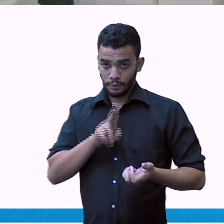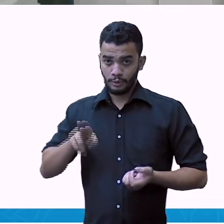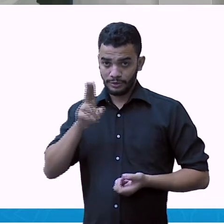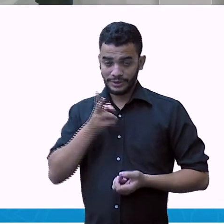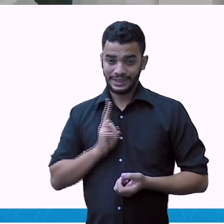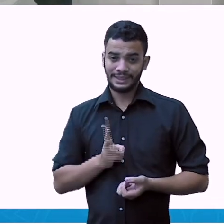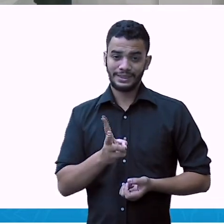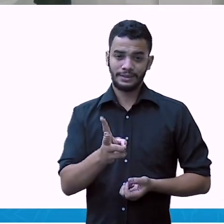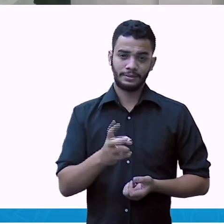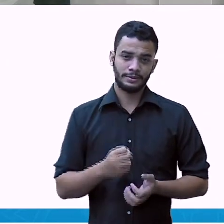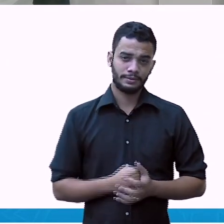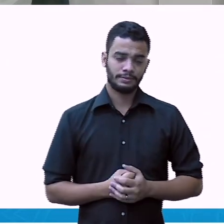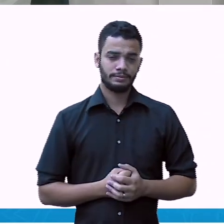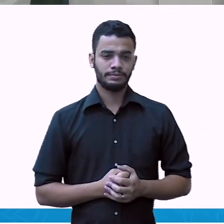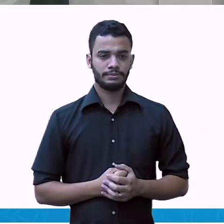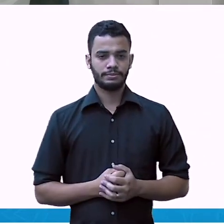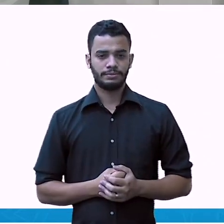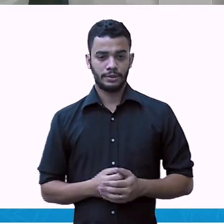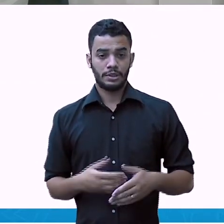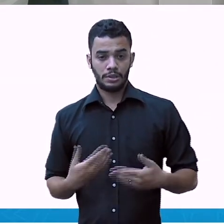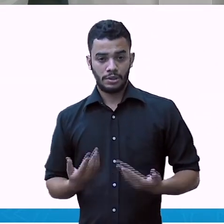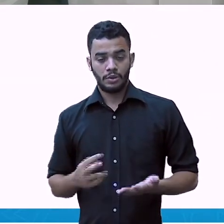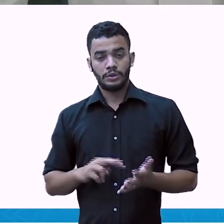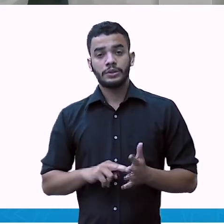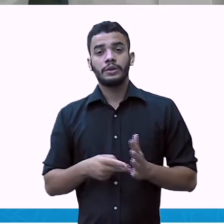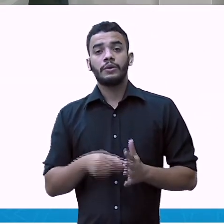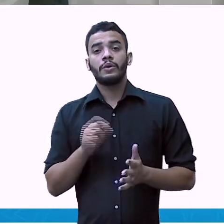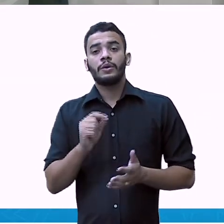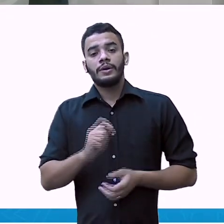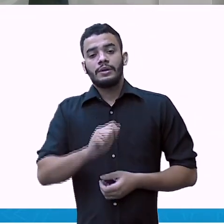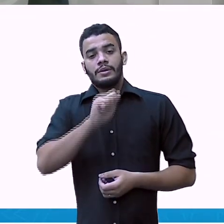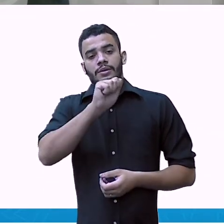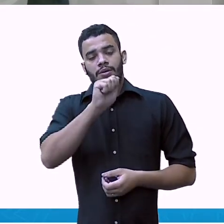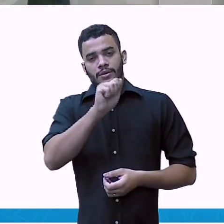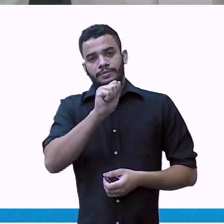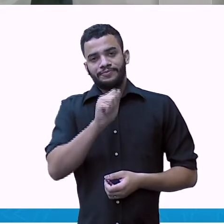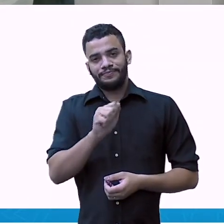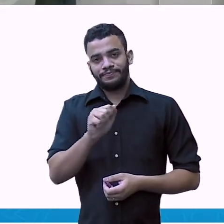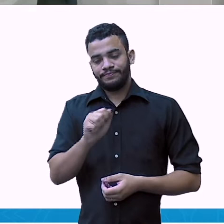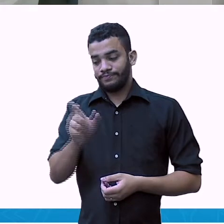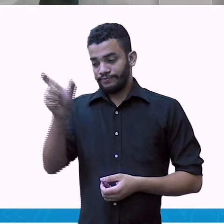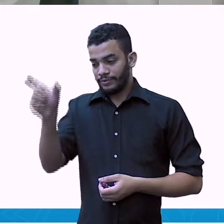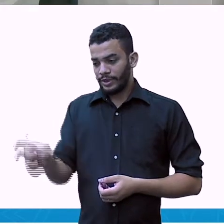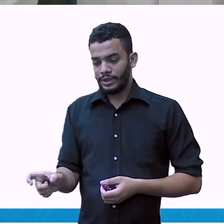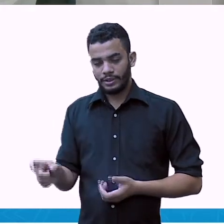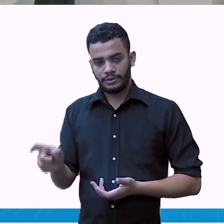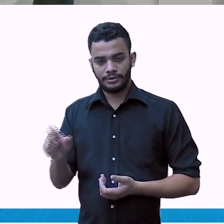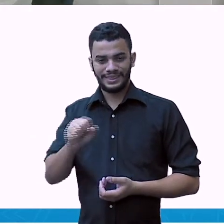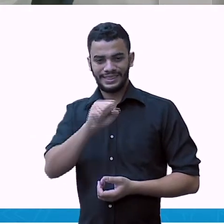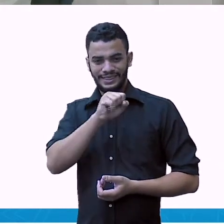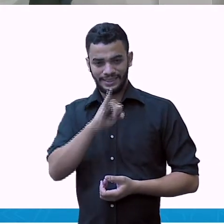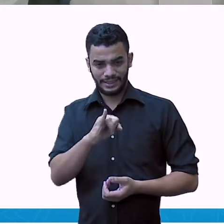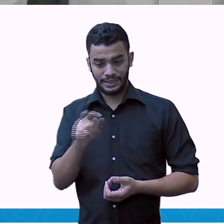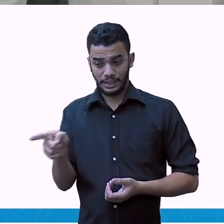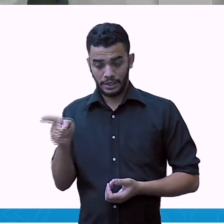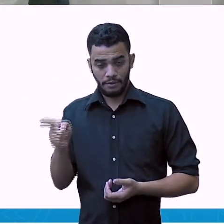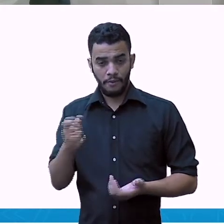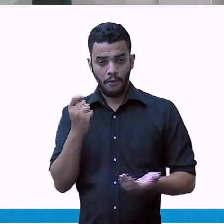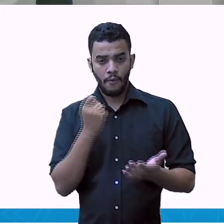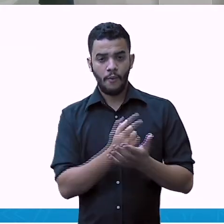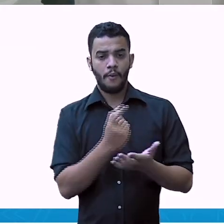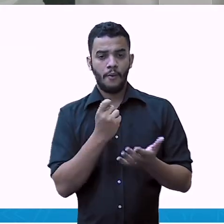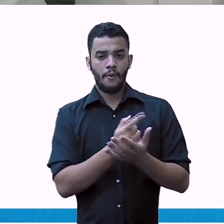decimal? Então, letra A. Se Victor comprar um smartphone e um notebook